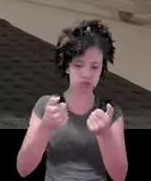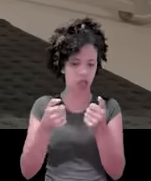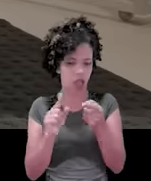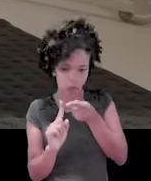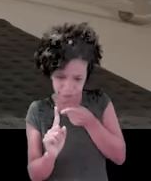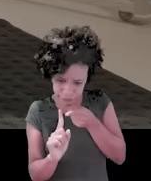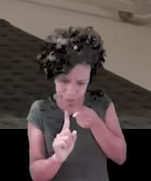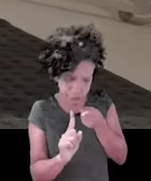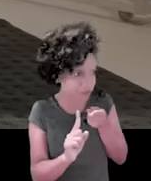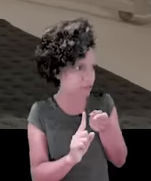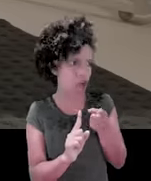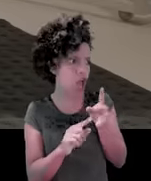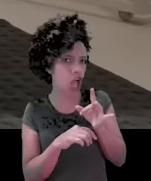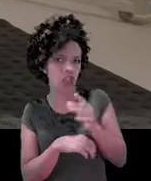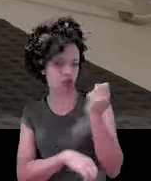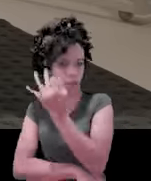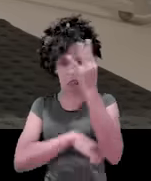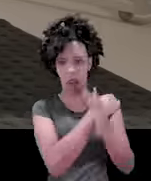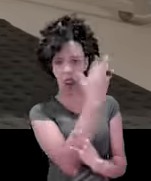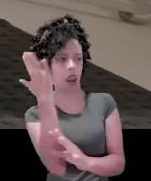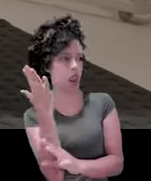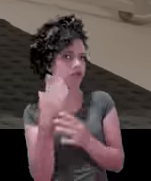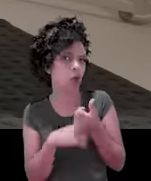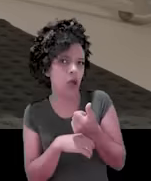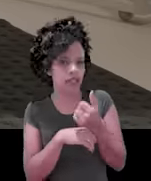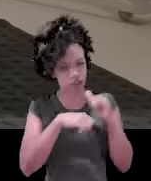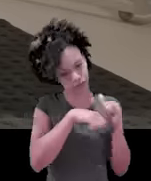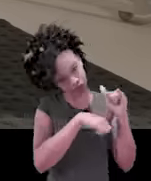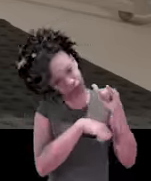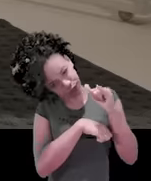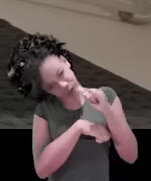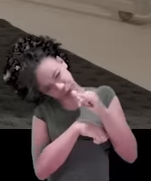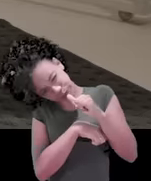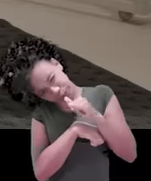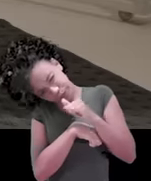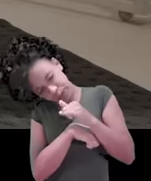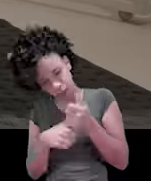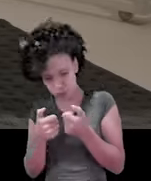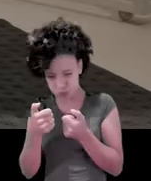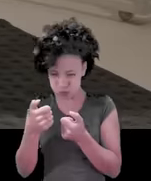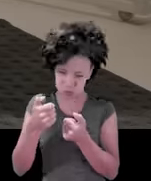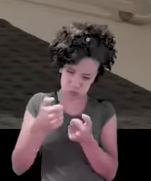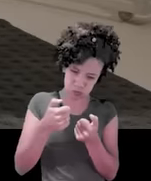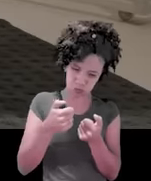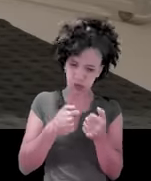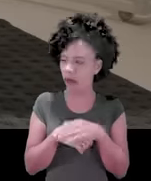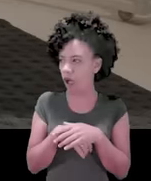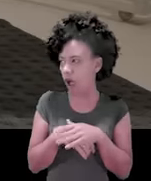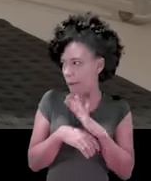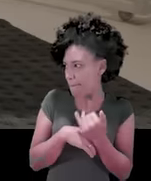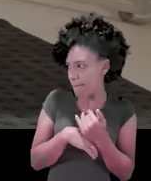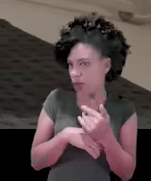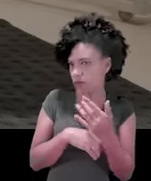tinha que o outro é só Floresta trocar Venci quase que descendo para o pai ele é doido Manda uma tomar cuidado com uma caixinha